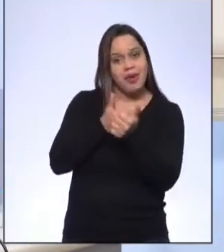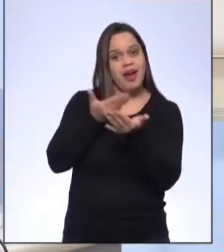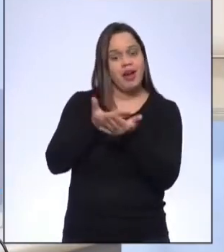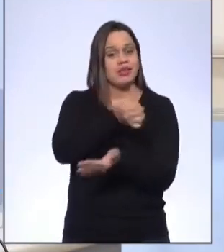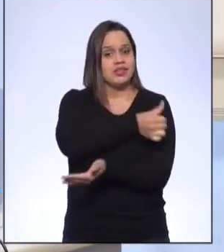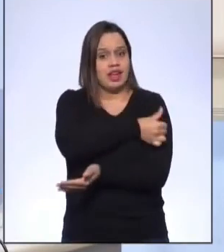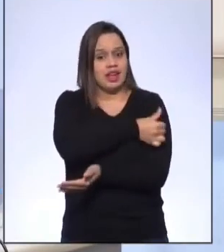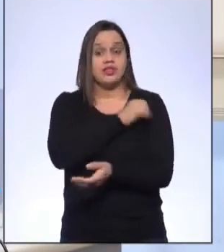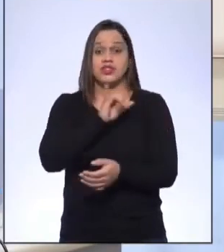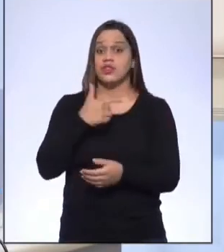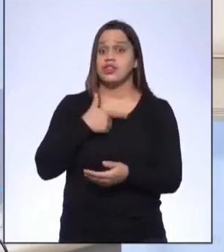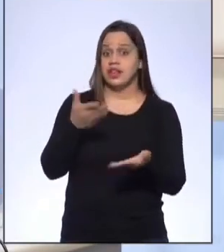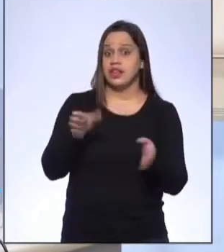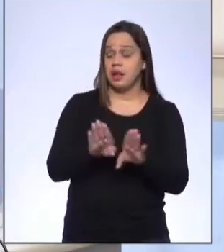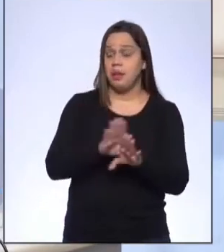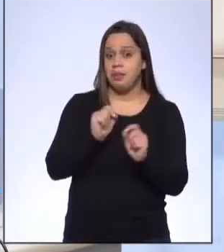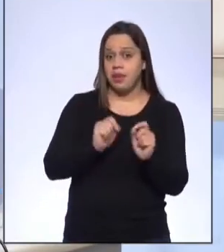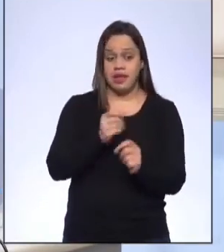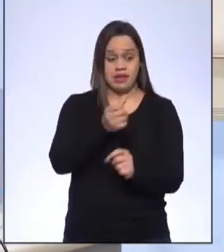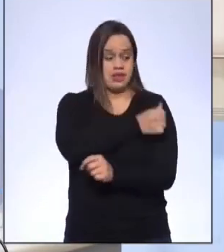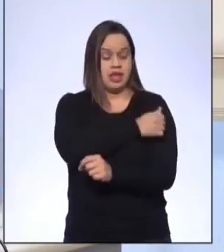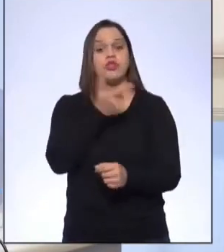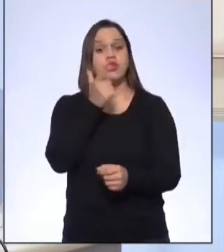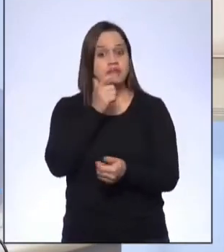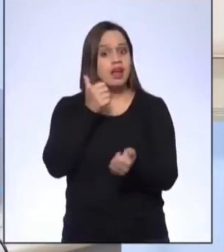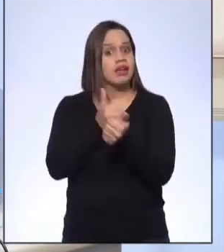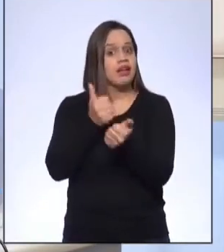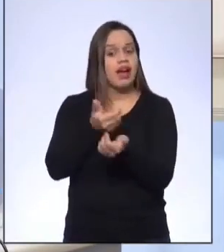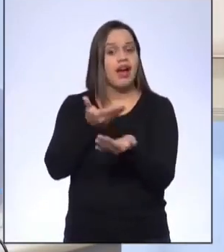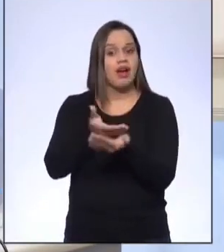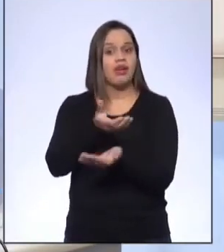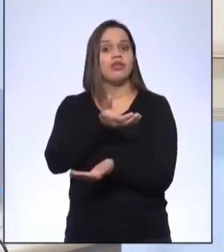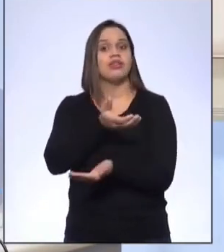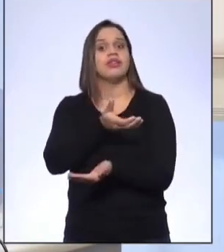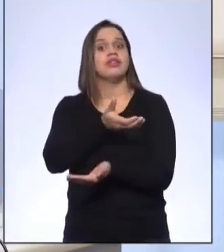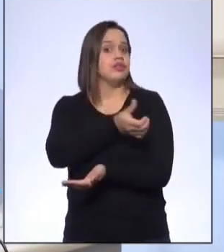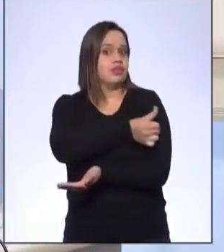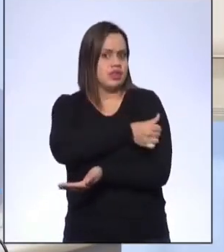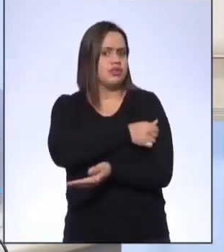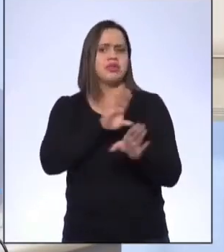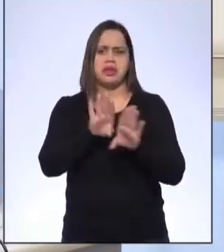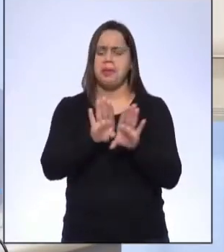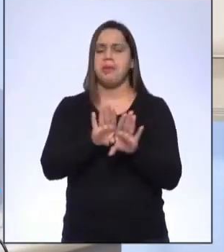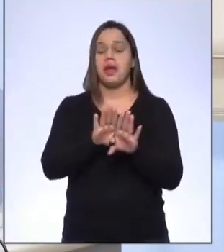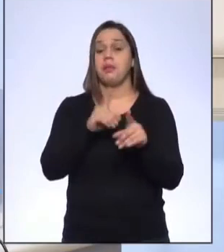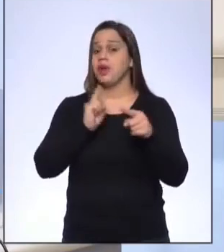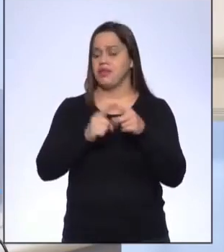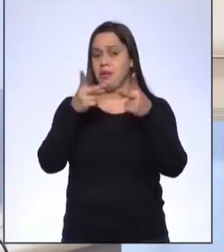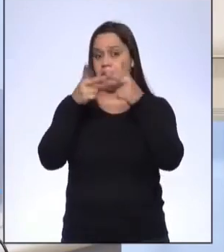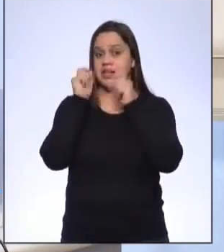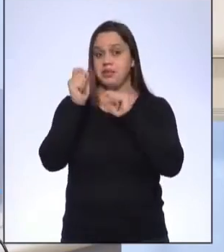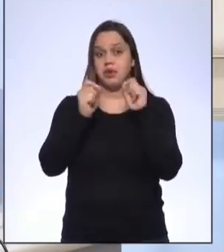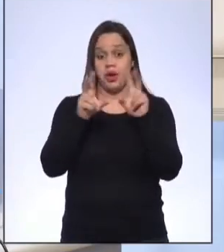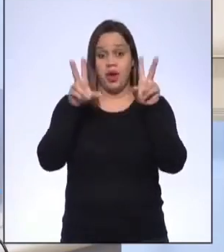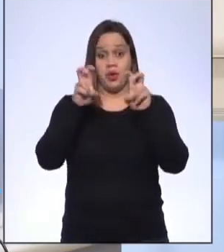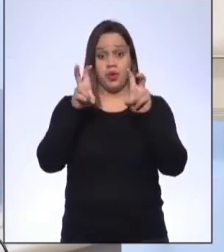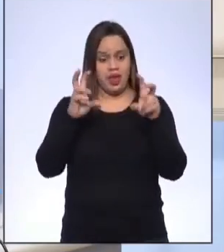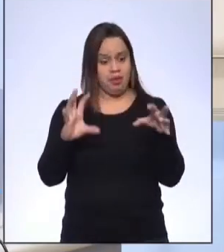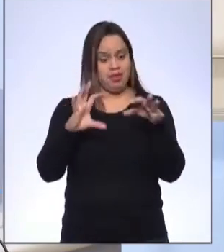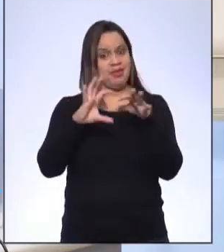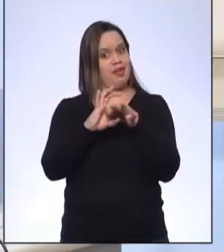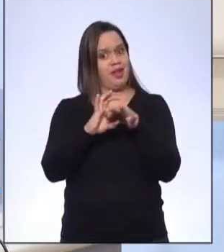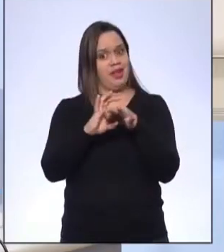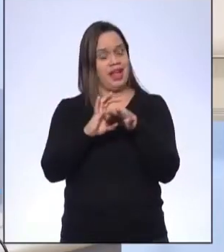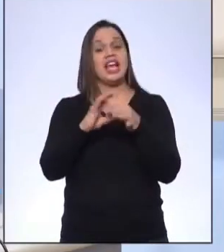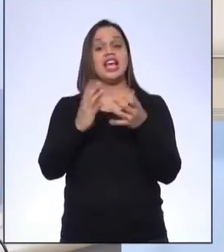consegue assistir a aula do 7º, não faz mal nenhum também. Você vai perceber que os temas eles estão correlacionados e que a forma com que eles